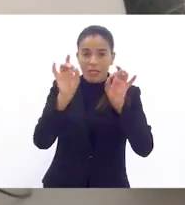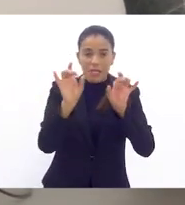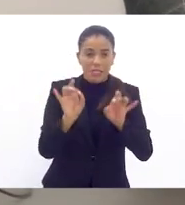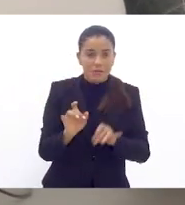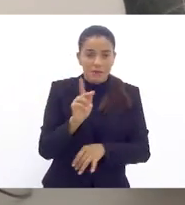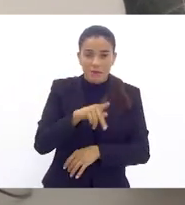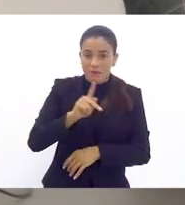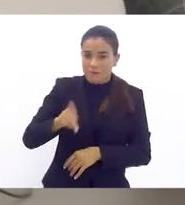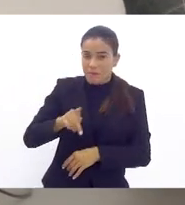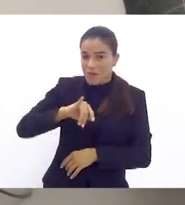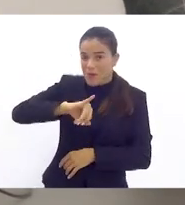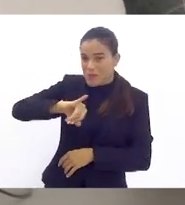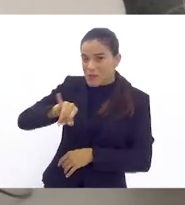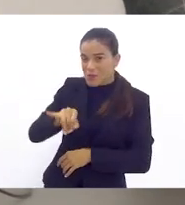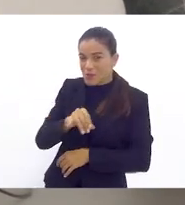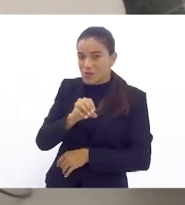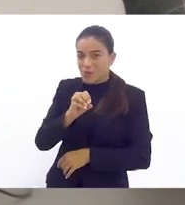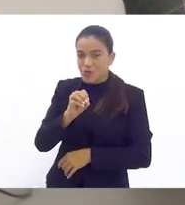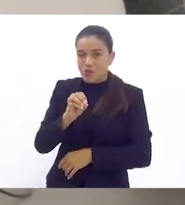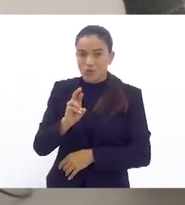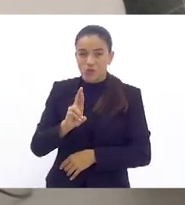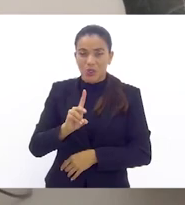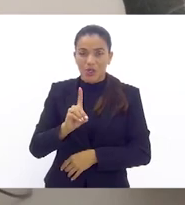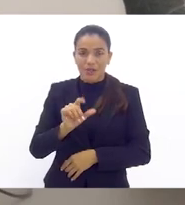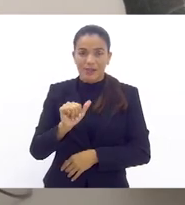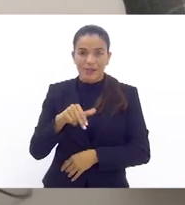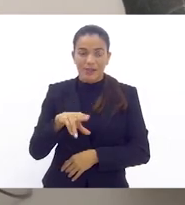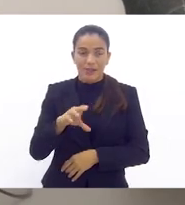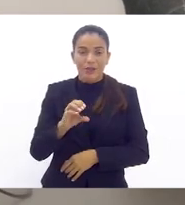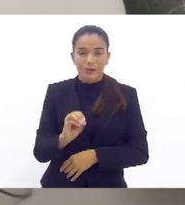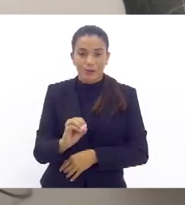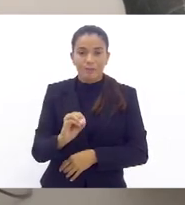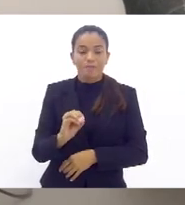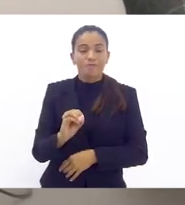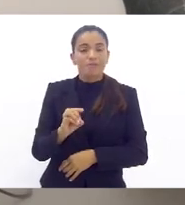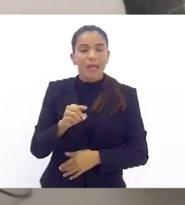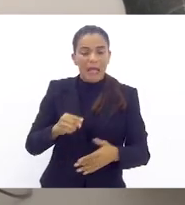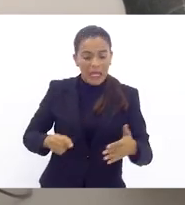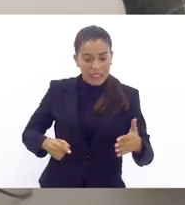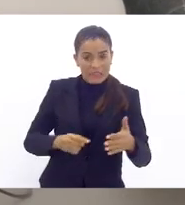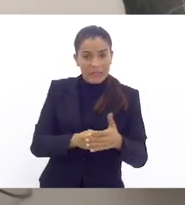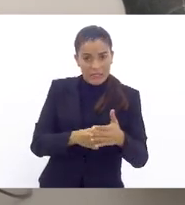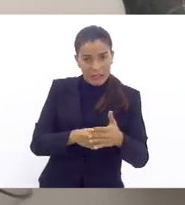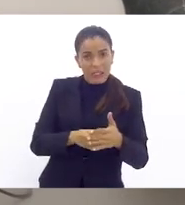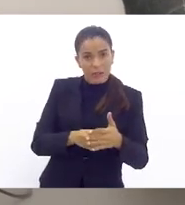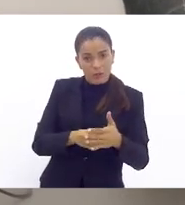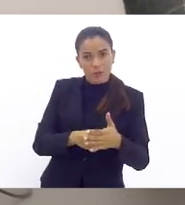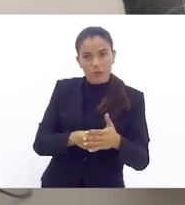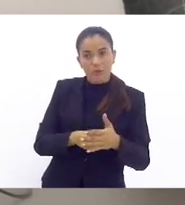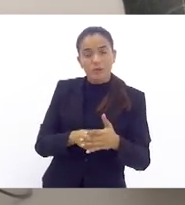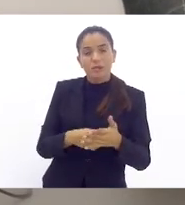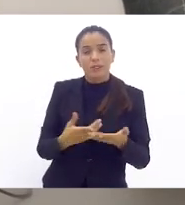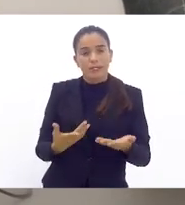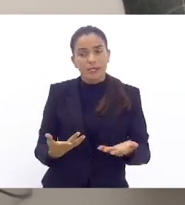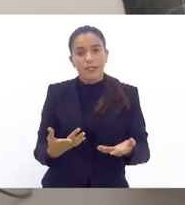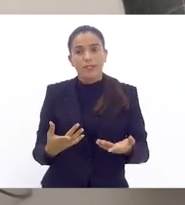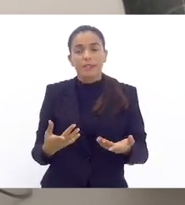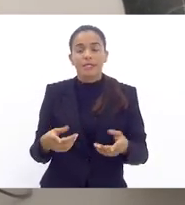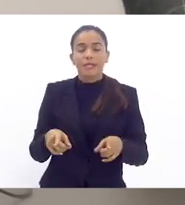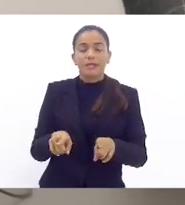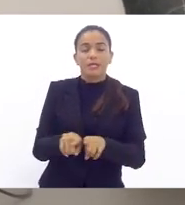professor Jordano, o fato da denúncia ter sido feita e a